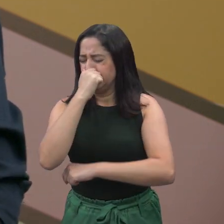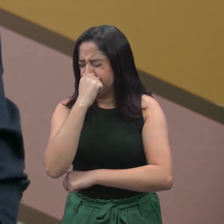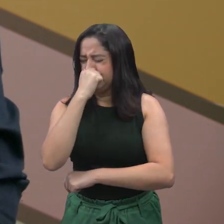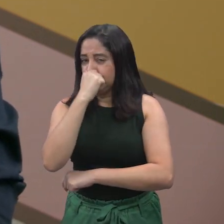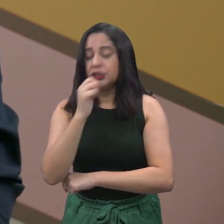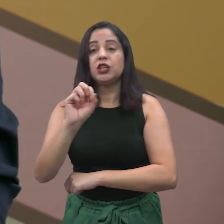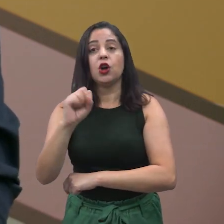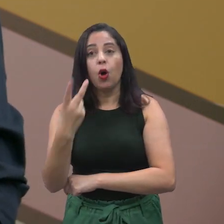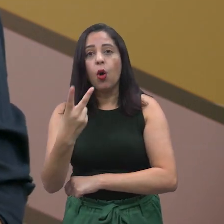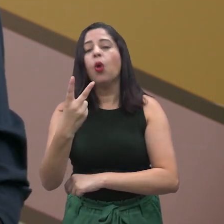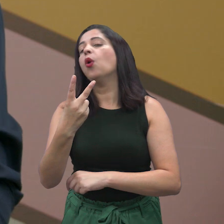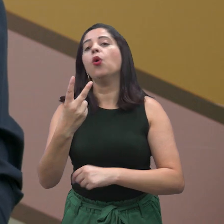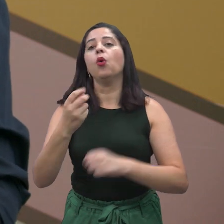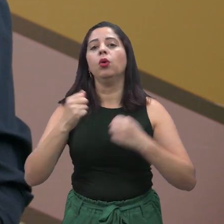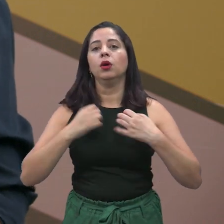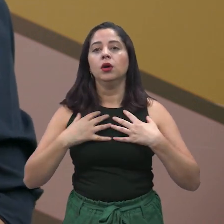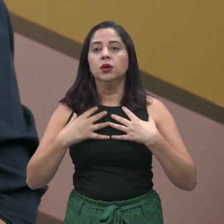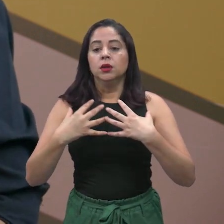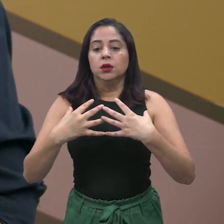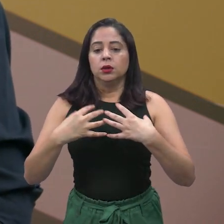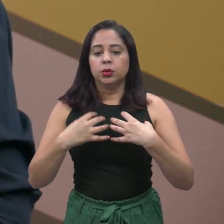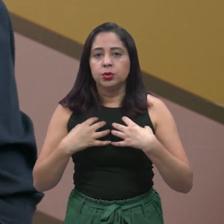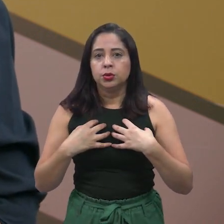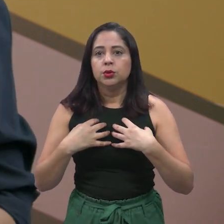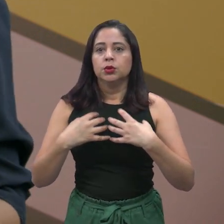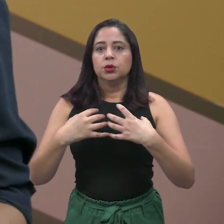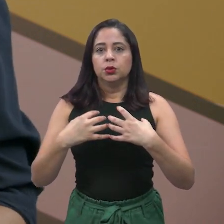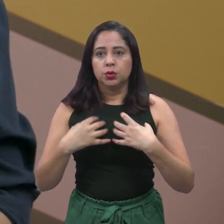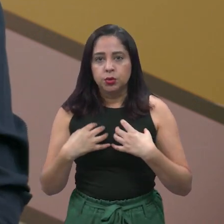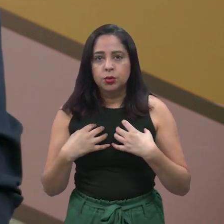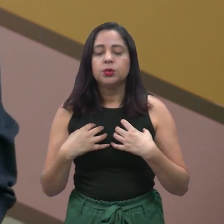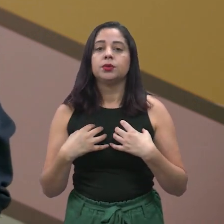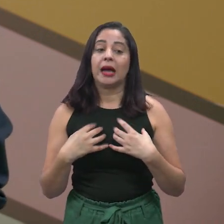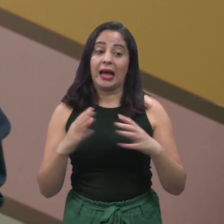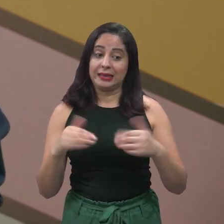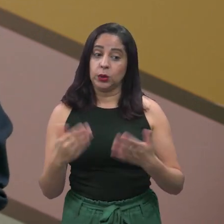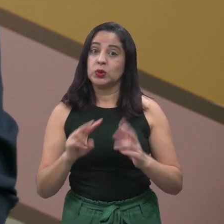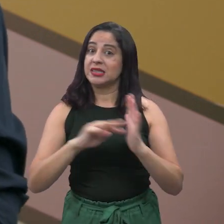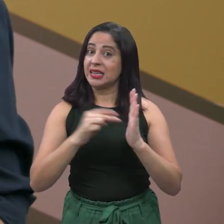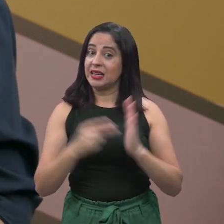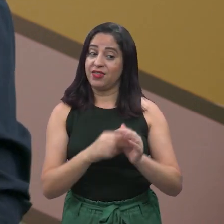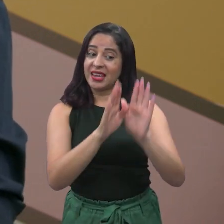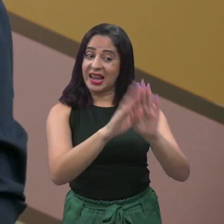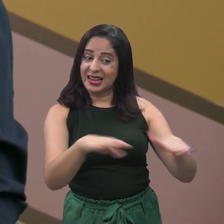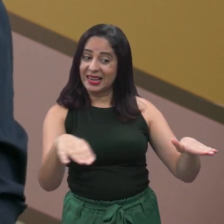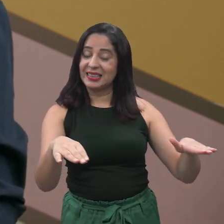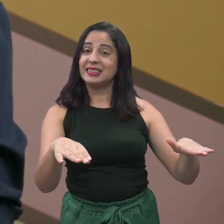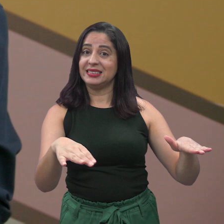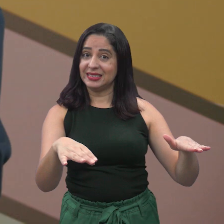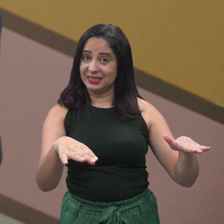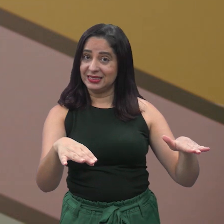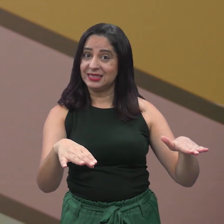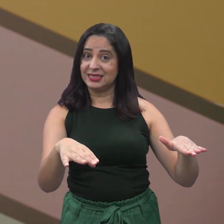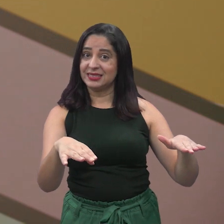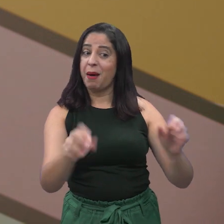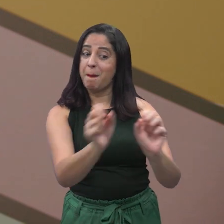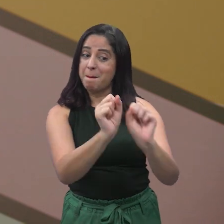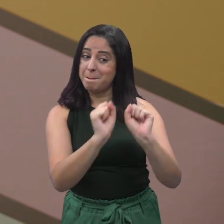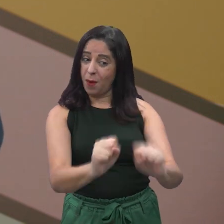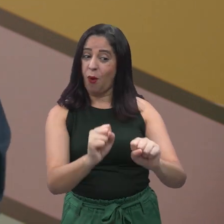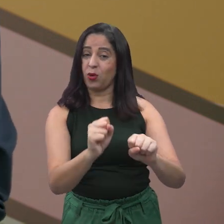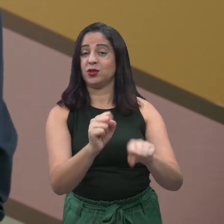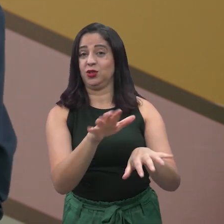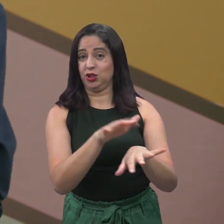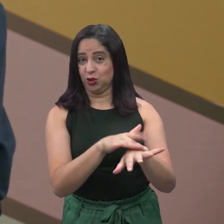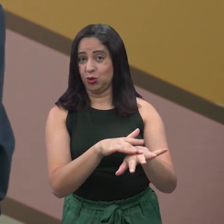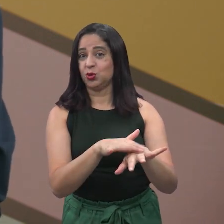a bronquite, a asma ou até mesmo as alergias de pele, realmente existe um risco aumentado dessas situações se manifestarem mais cedo.